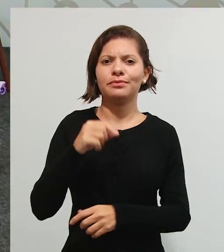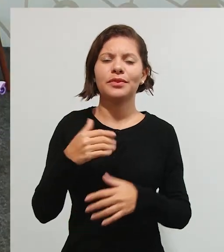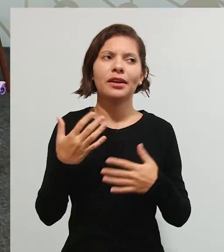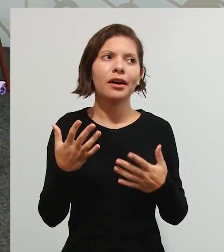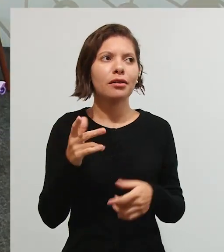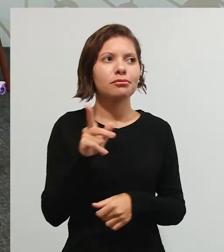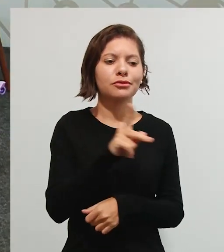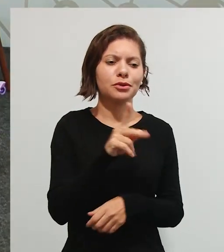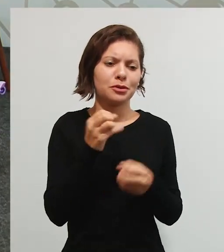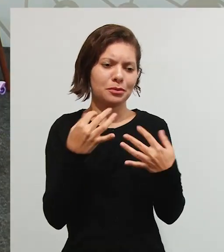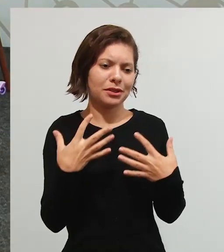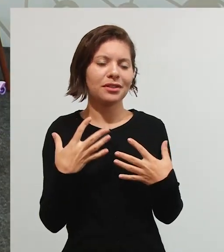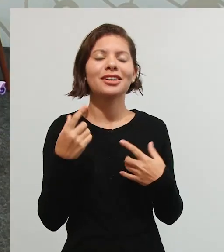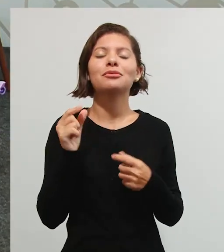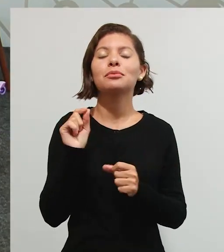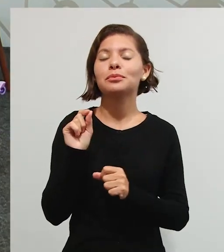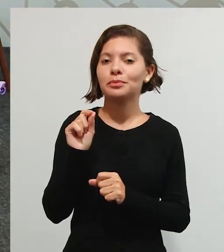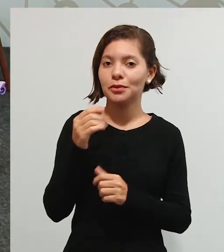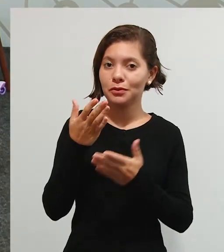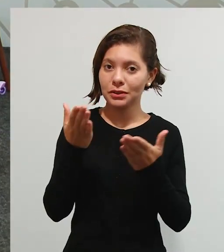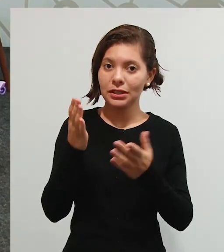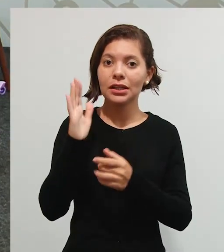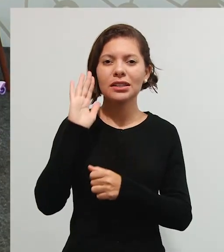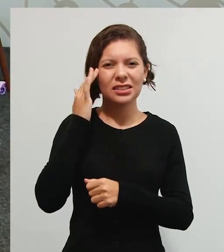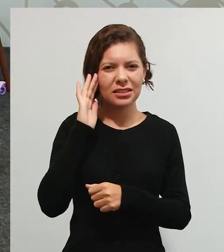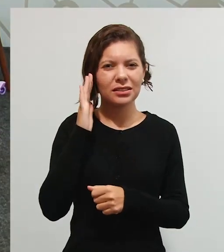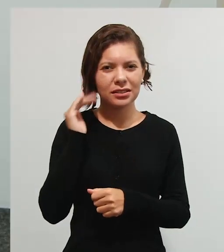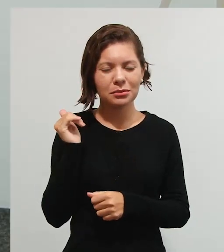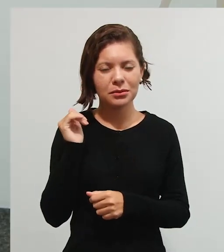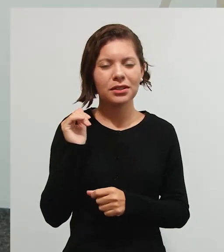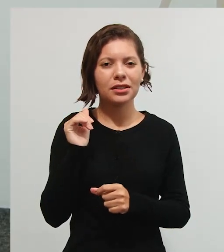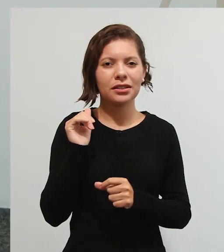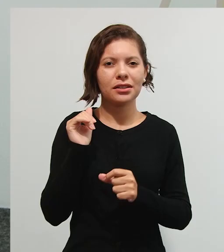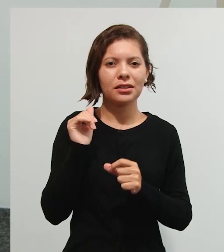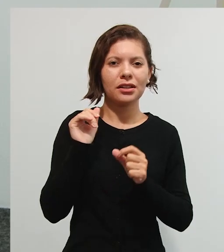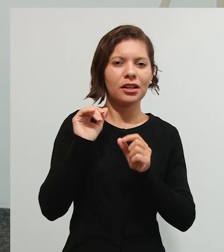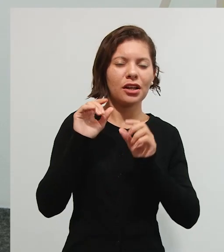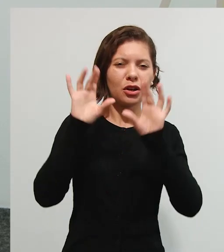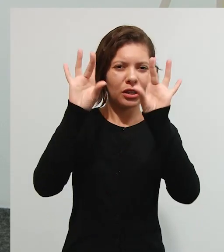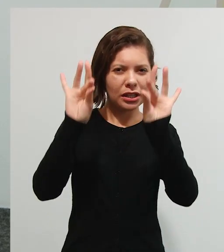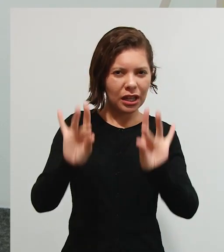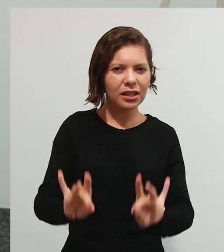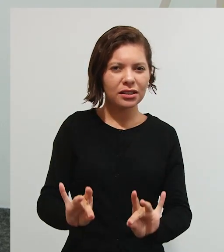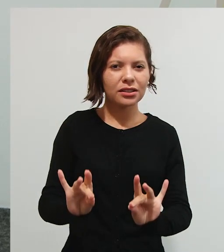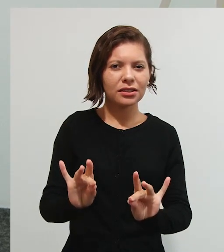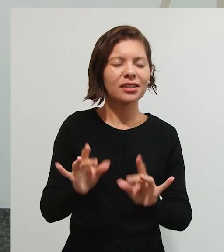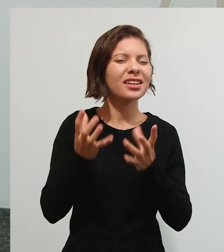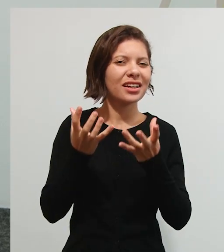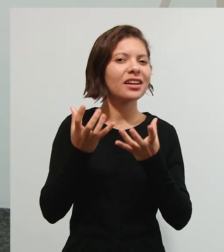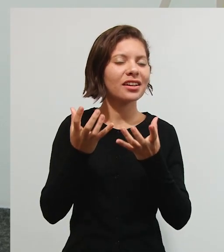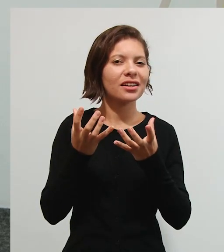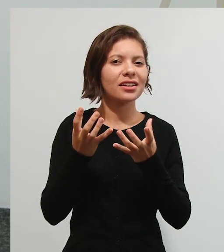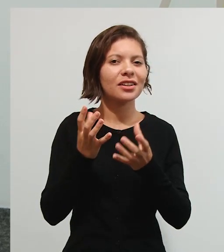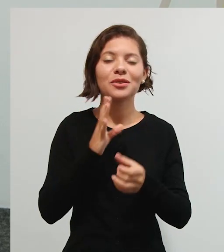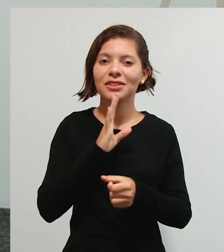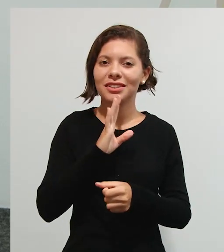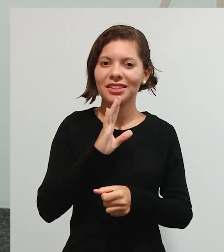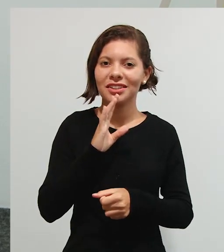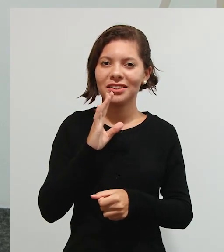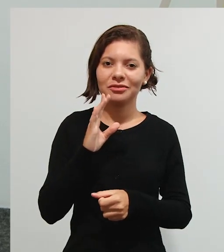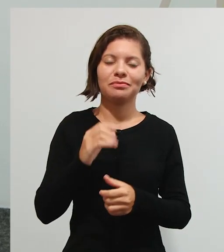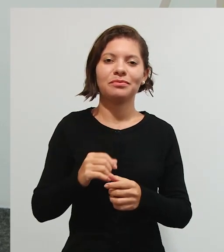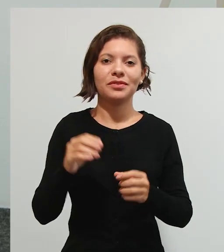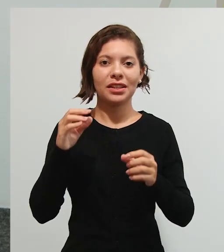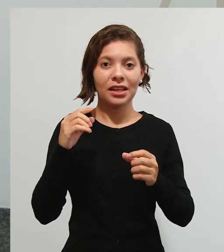Ai, professora, explica aí. Bom, se você quer saber exatamente o que é essa fase operatório concreta, você vai lá